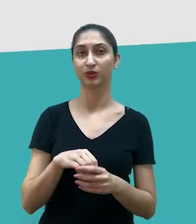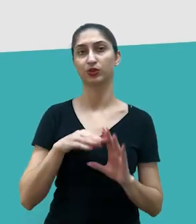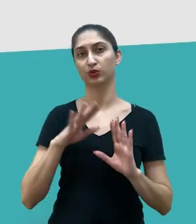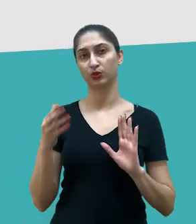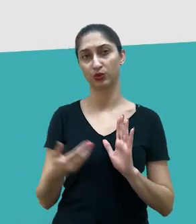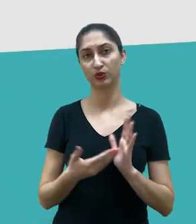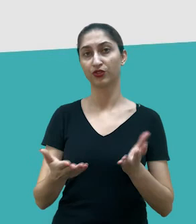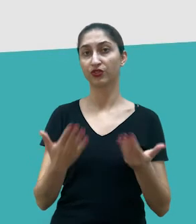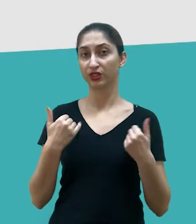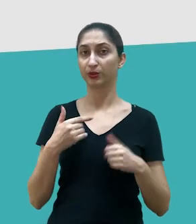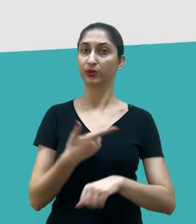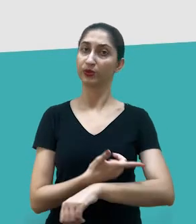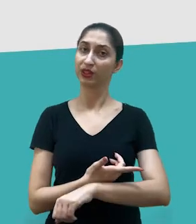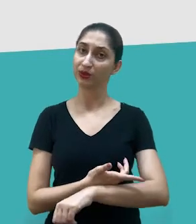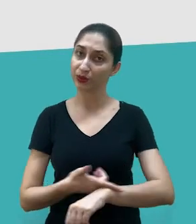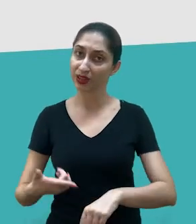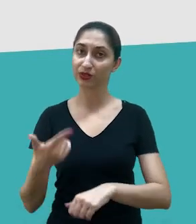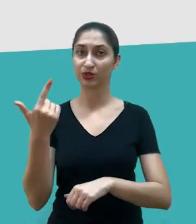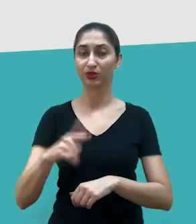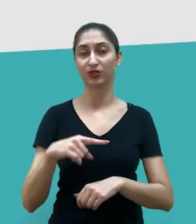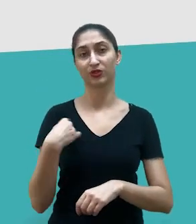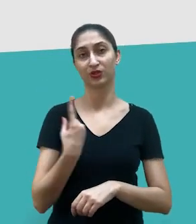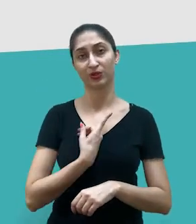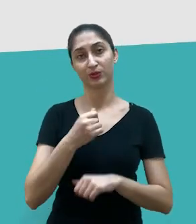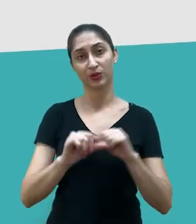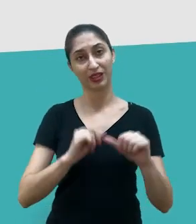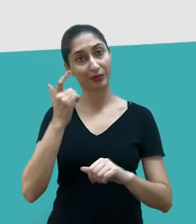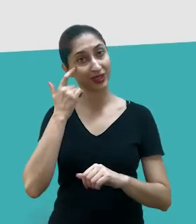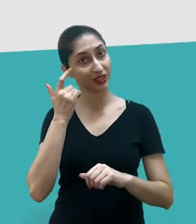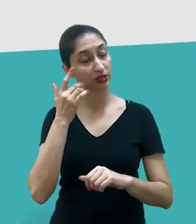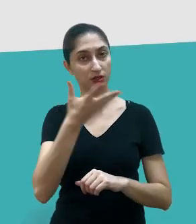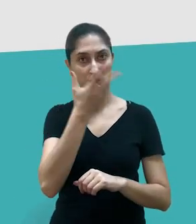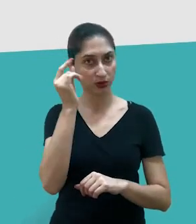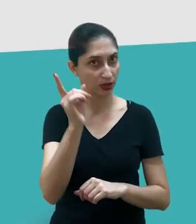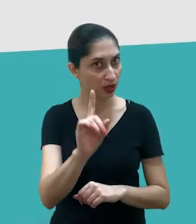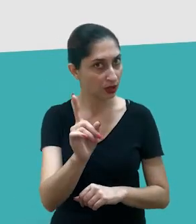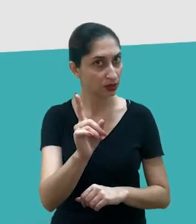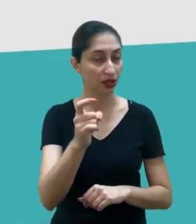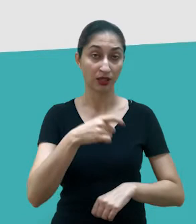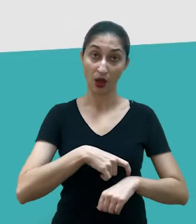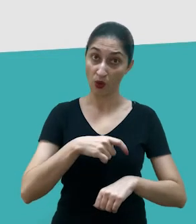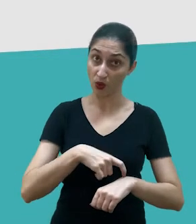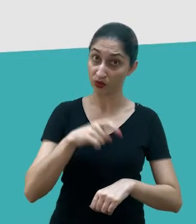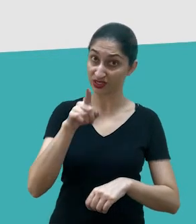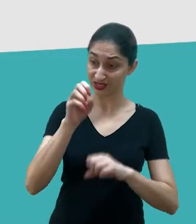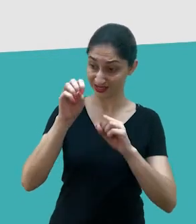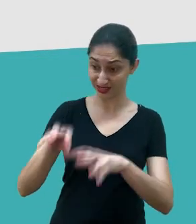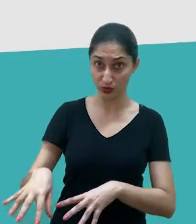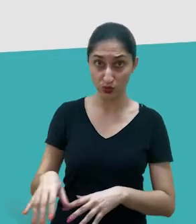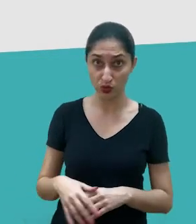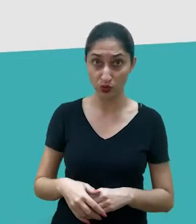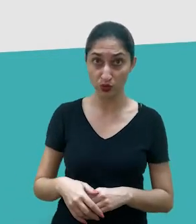Então, vamos nos reeducar, vamos mudar a nossa mente e não esquecer, na hora que tiver de jogar no